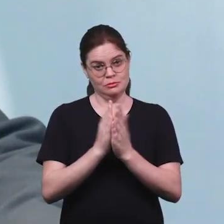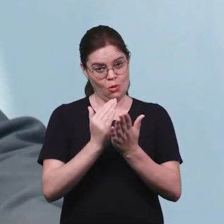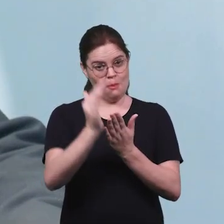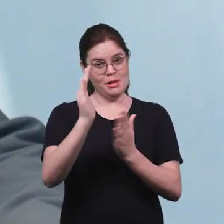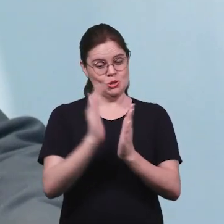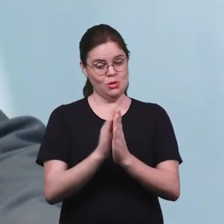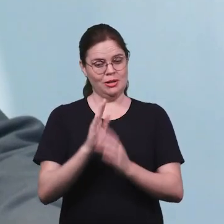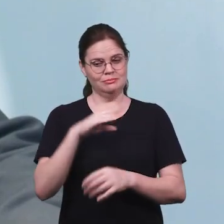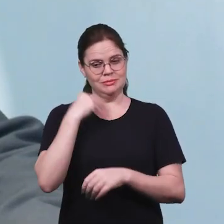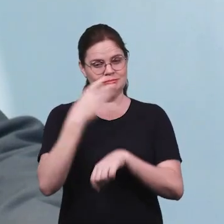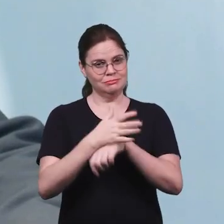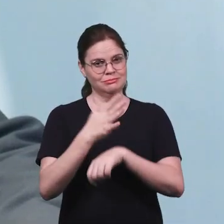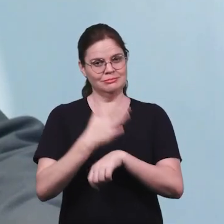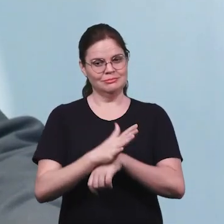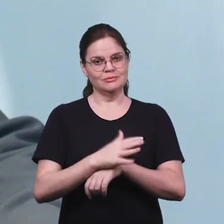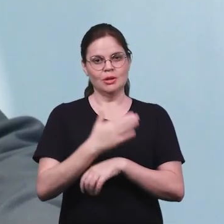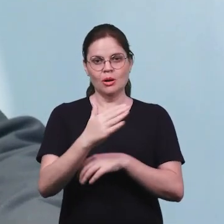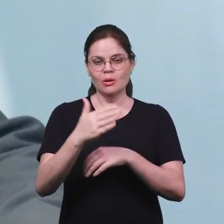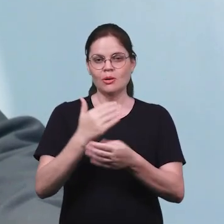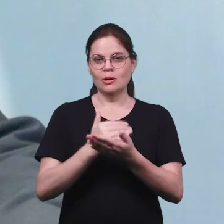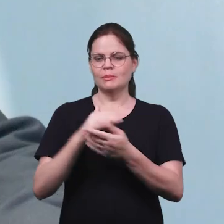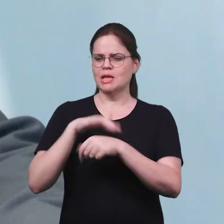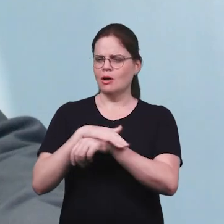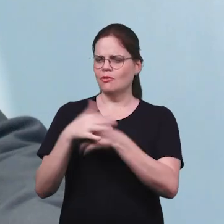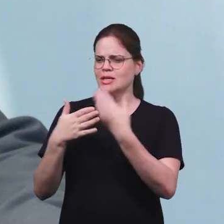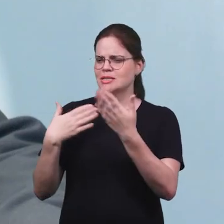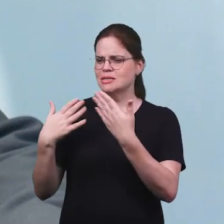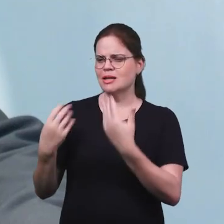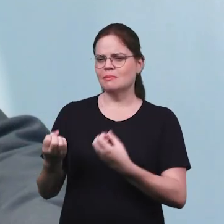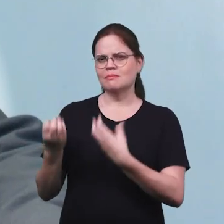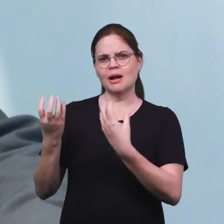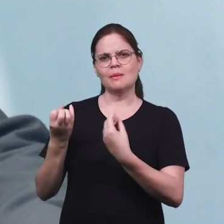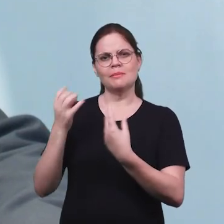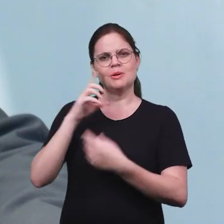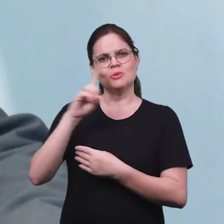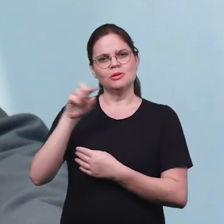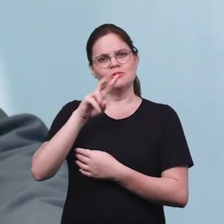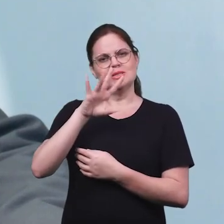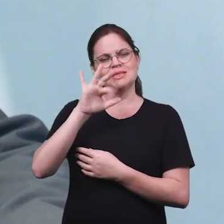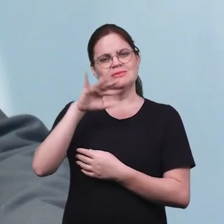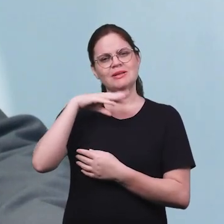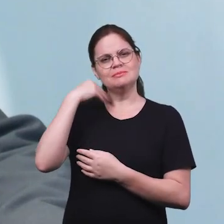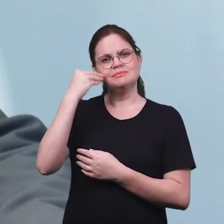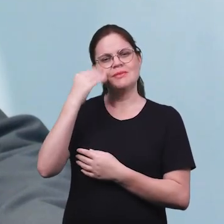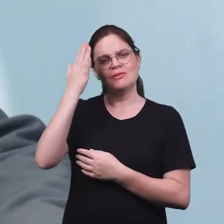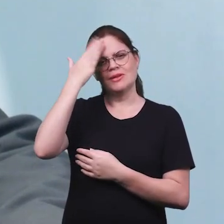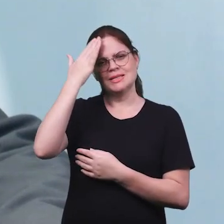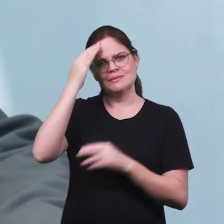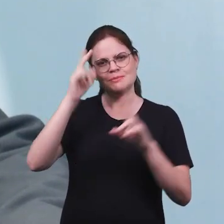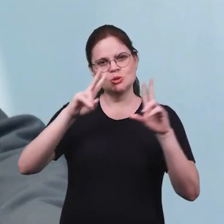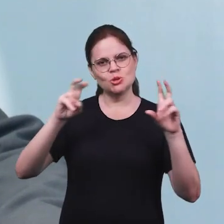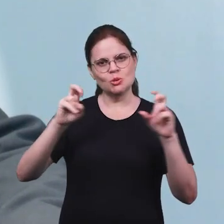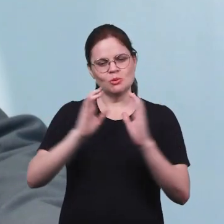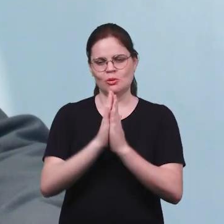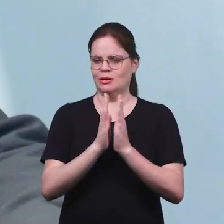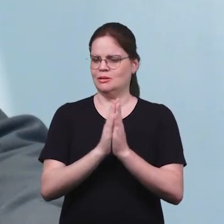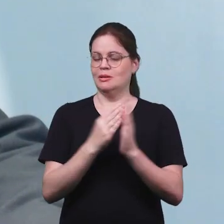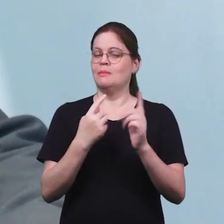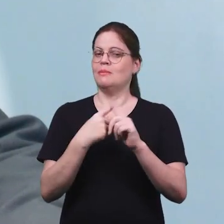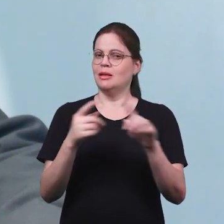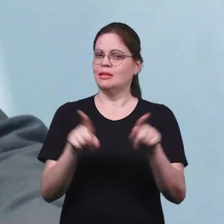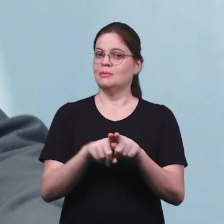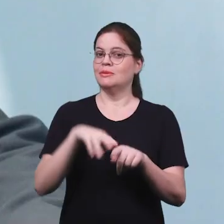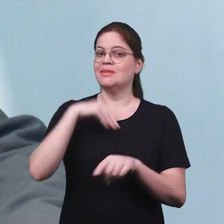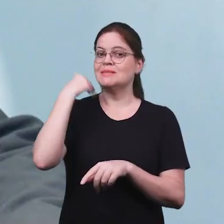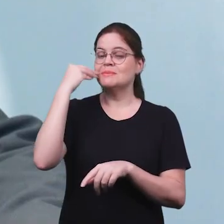orar. Comece a buscar, comece a falar com Deus e você vai, mais do que saber sobre oração, você